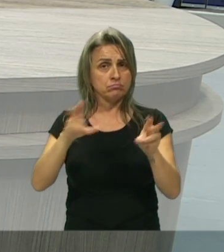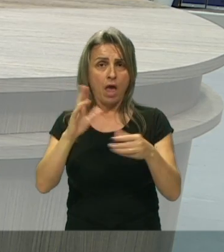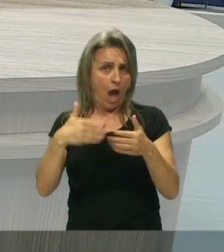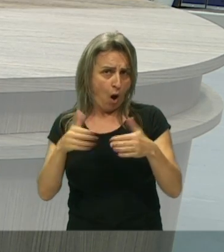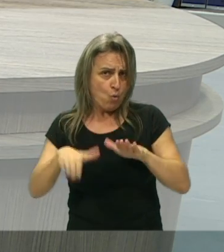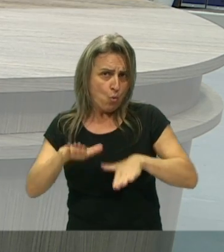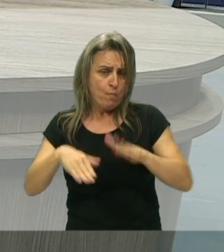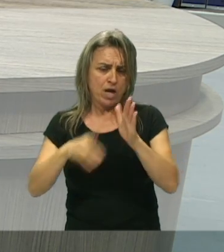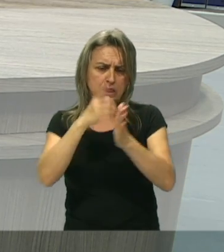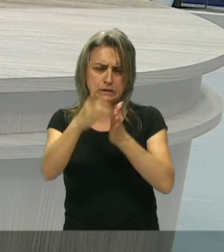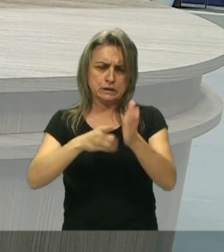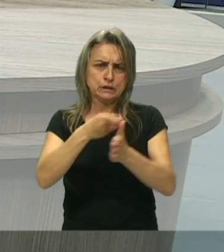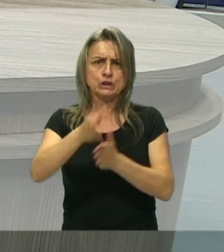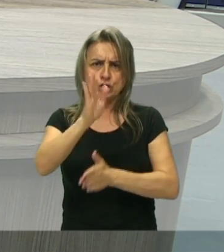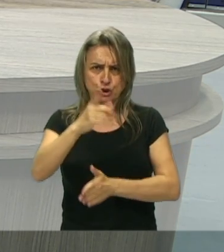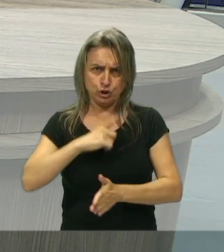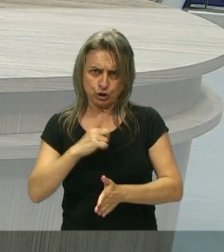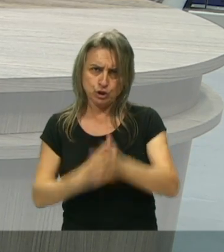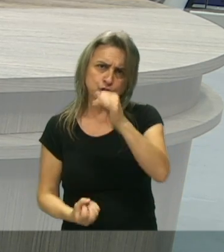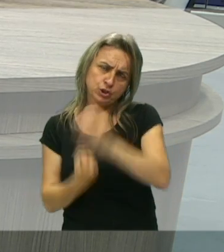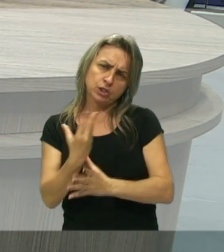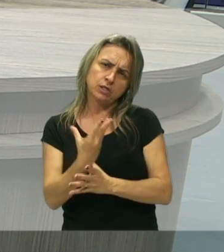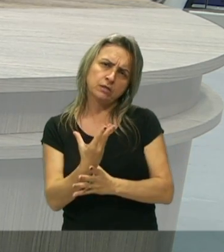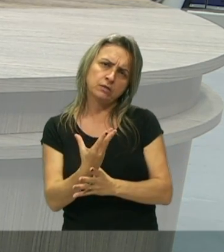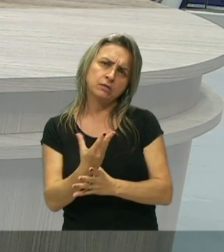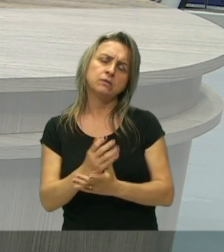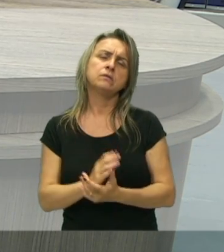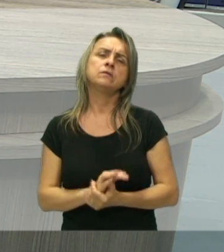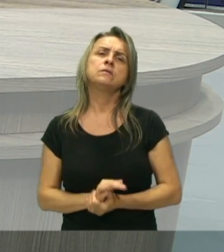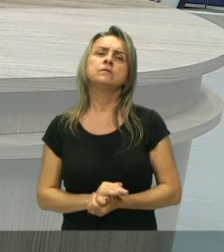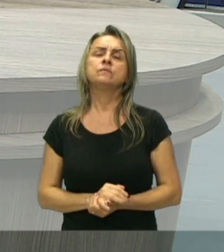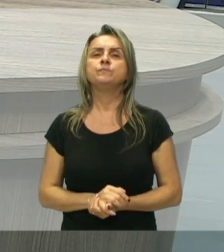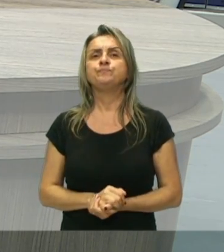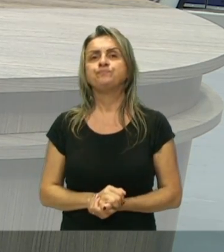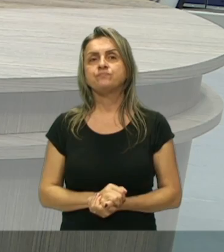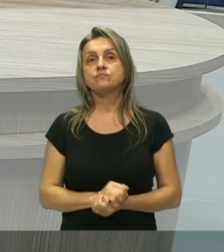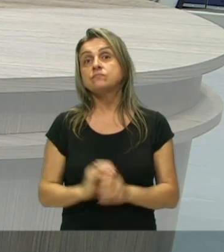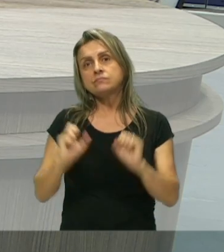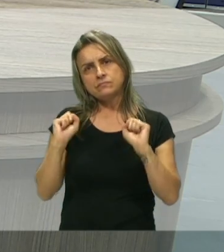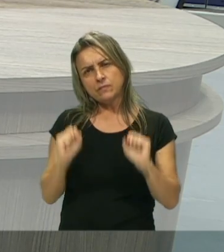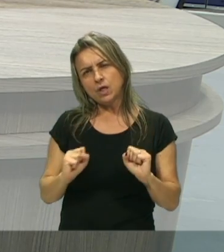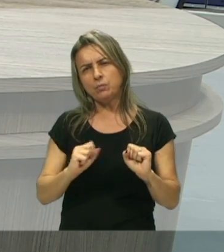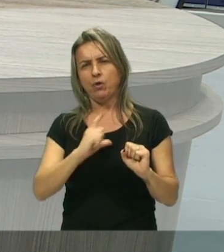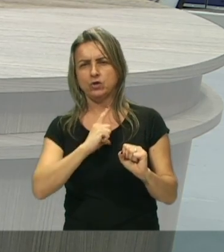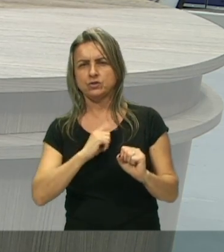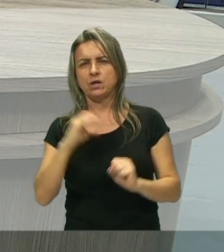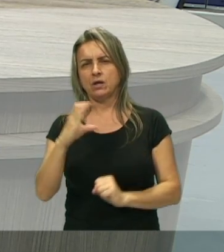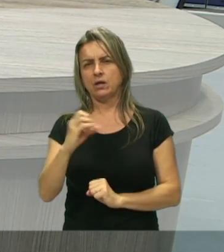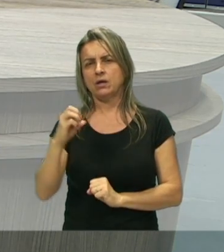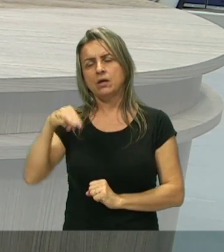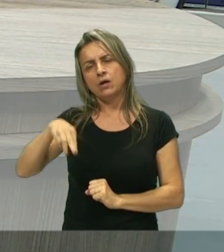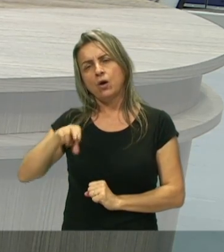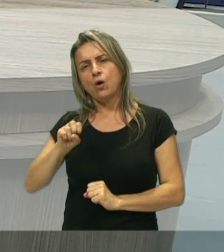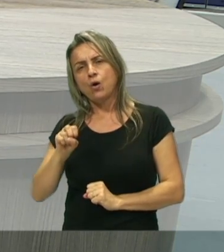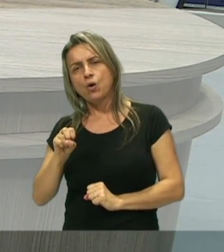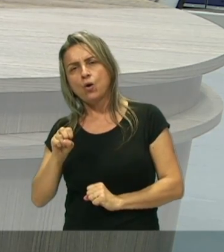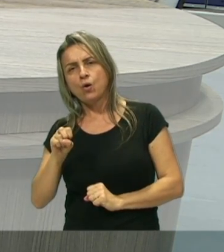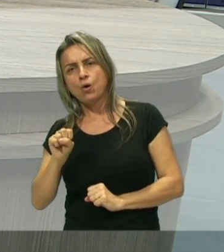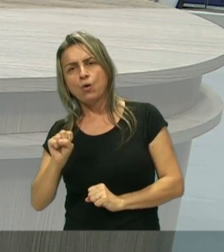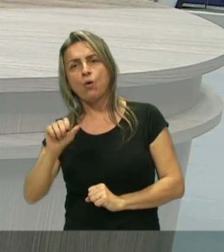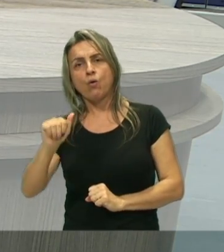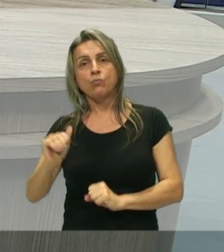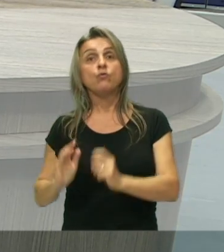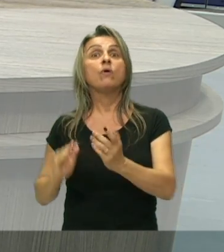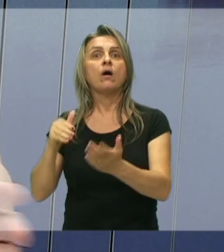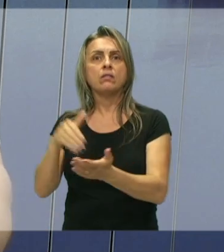ser colocado desde o como usa em nível municipal até o Conselho Nacional? Nós sempre, quando